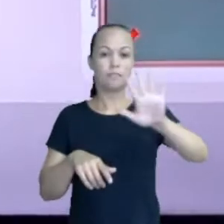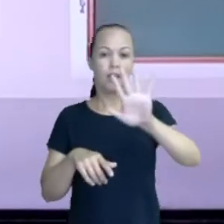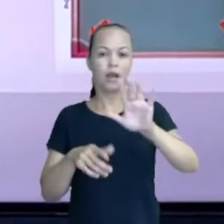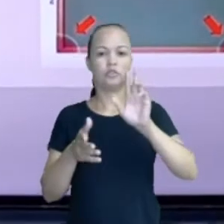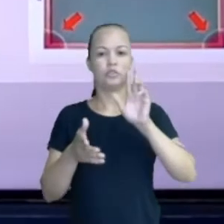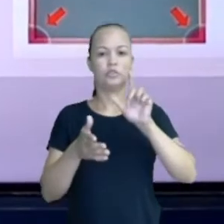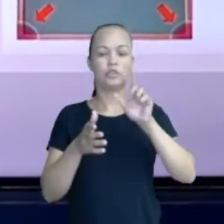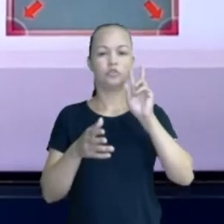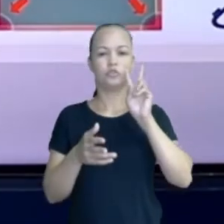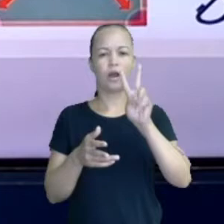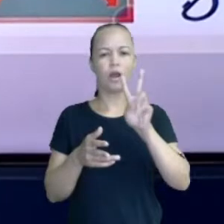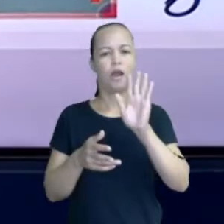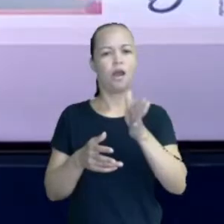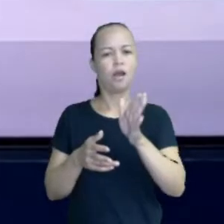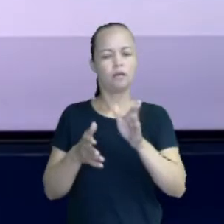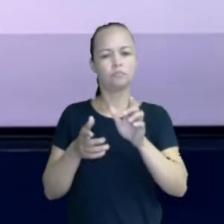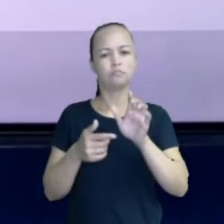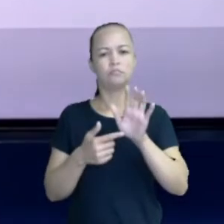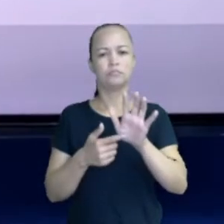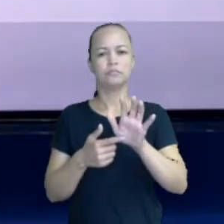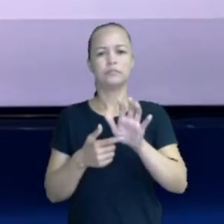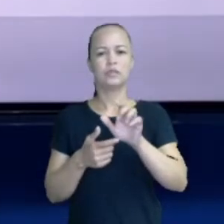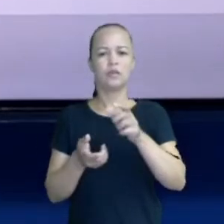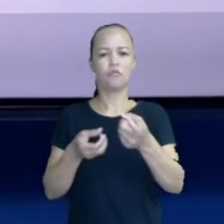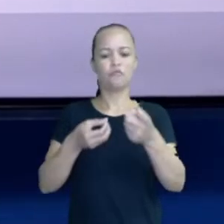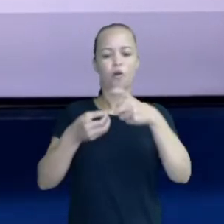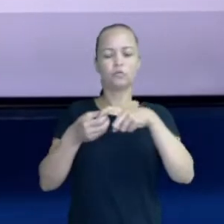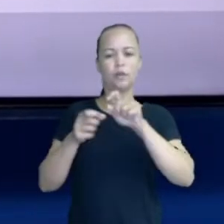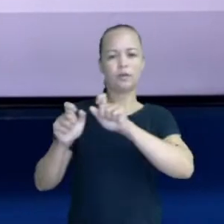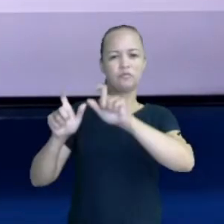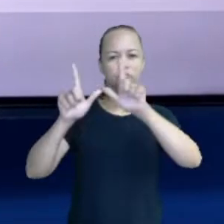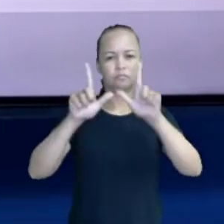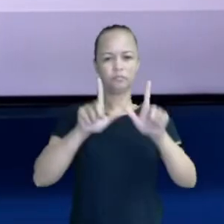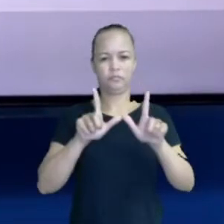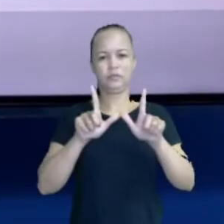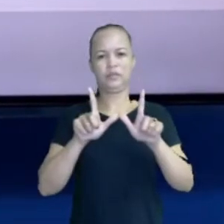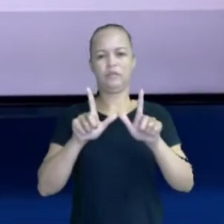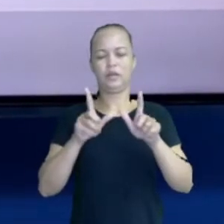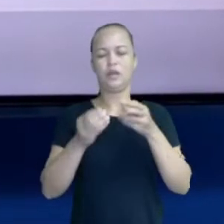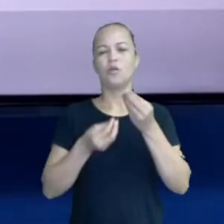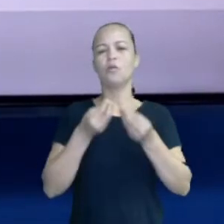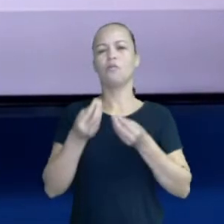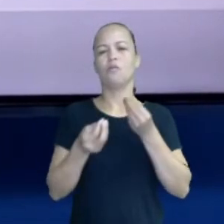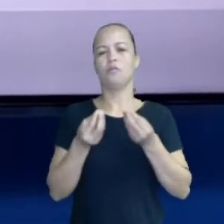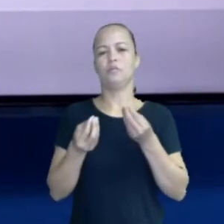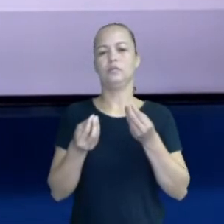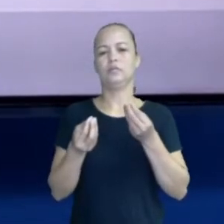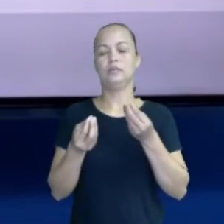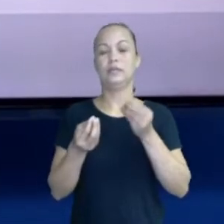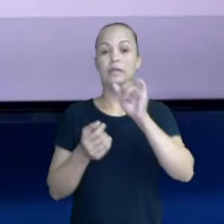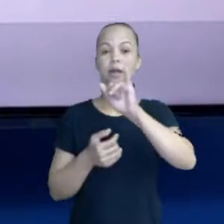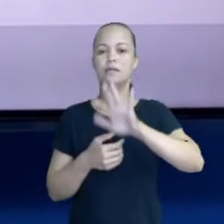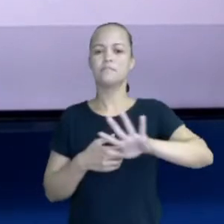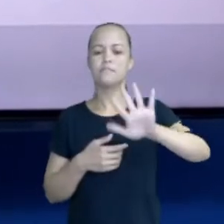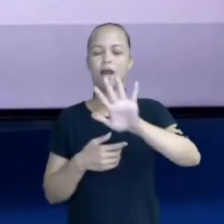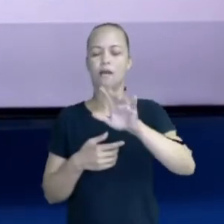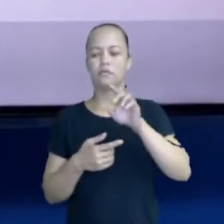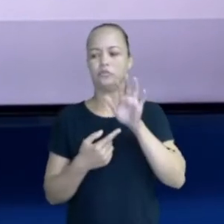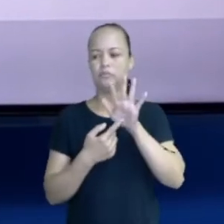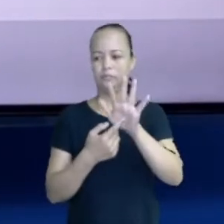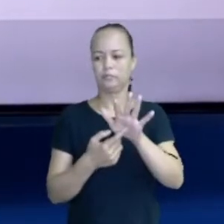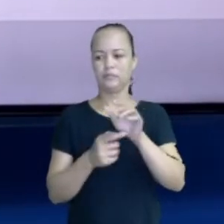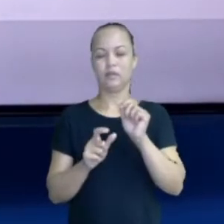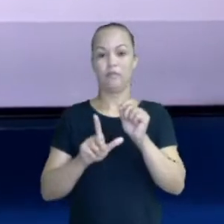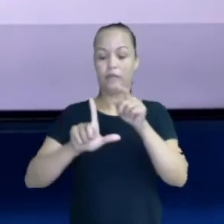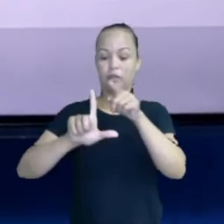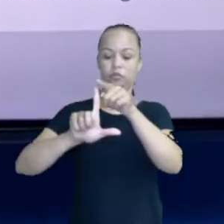ver se eu consigo voltar para você ver, né? Mais ou menos essa imagem aqui que a gente está vendo. Ó.